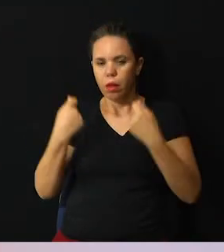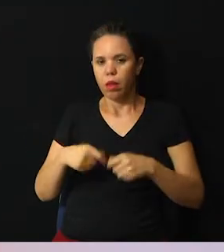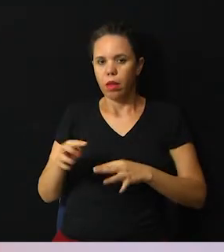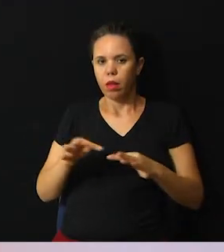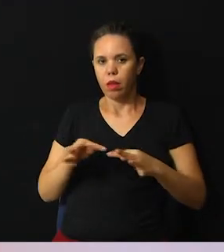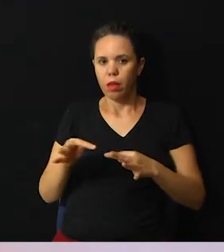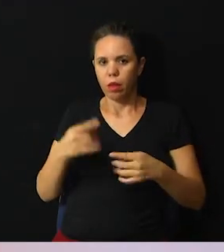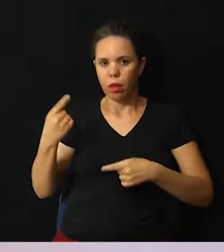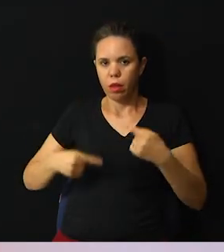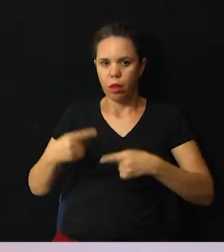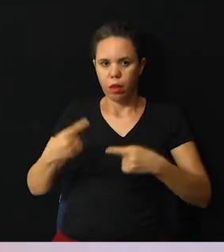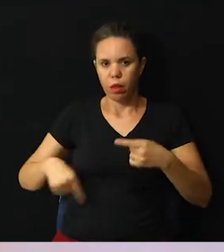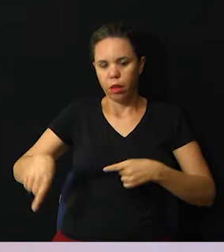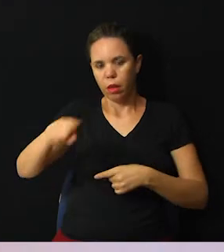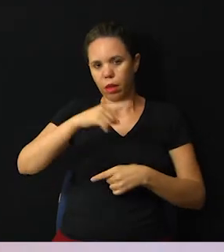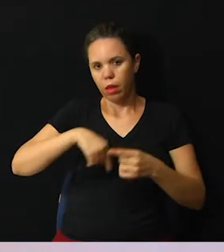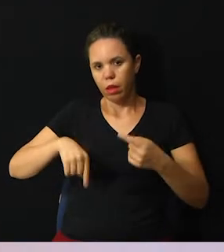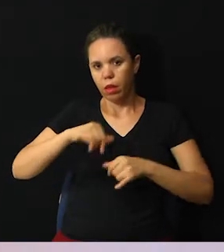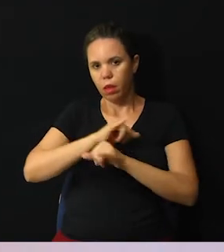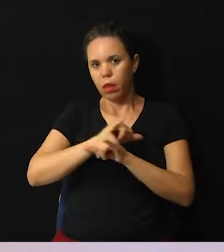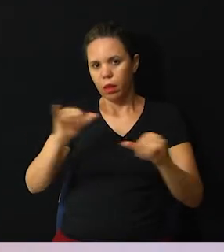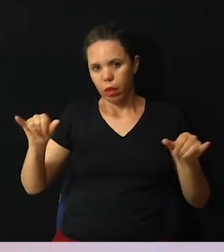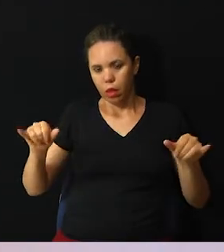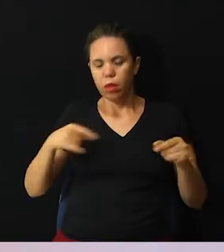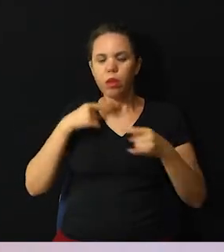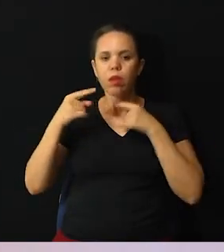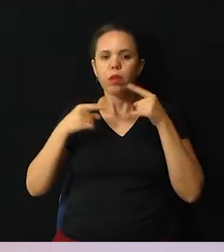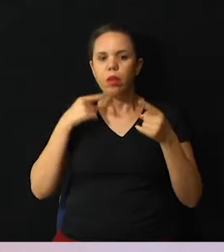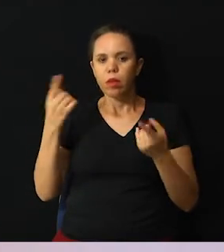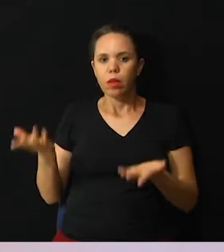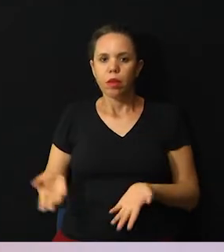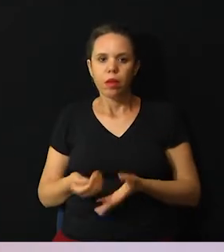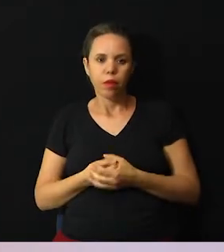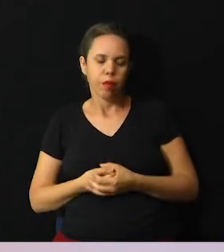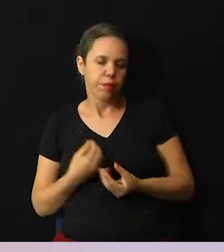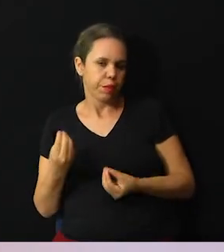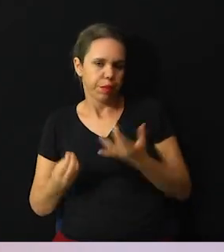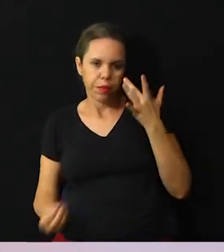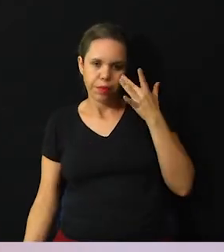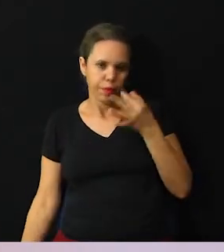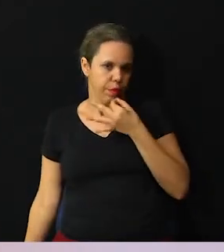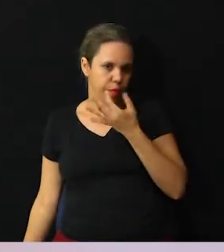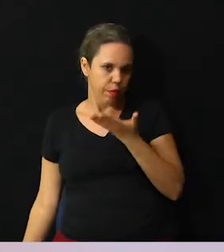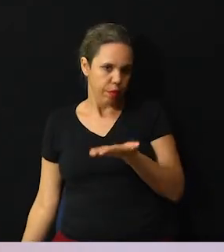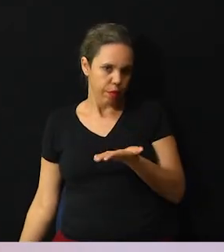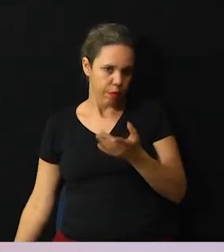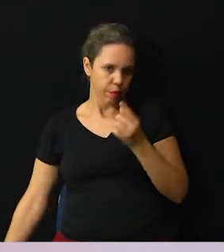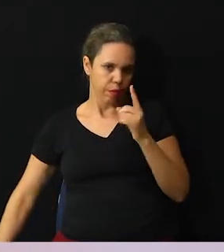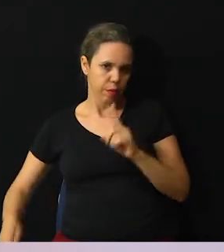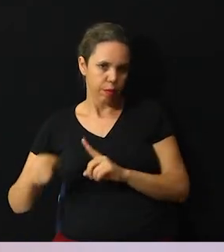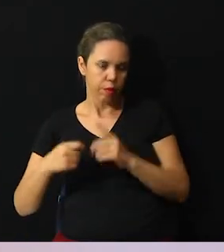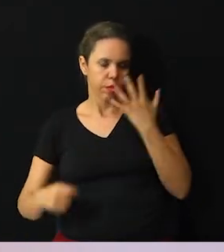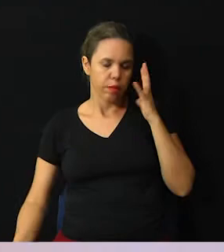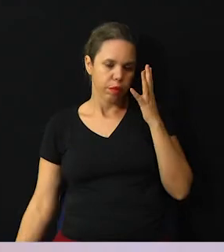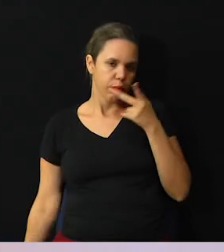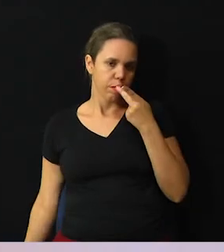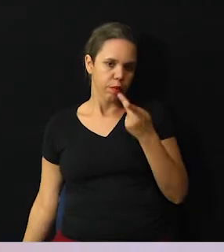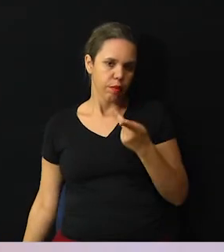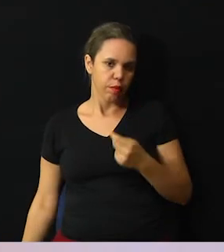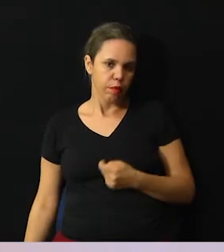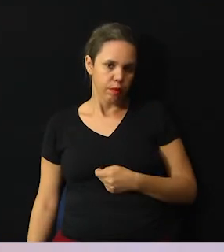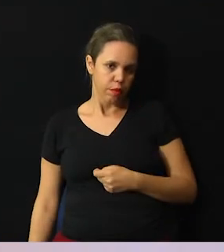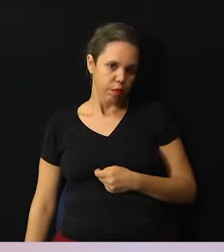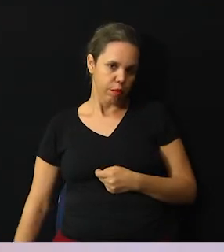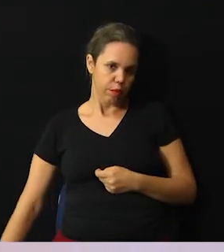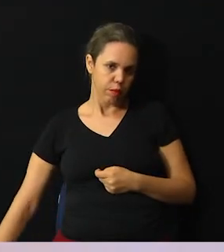ainda precisa ser muito discutida, muito falada e tirar as dúvidas. Como que a senhora enxerga esse mês de fevereiro que se fala